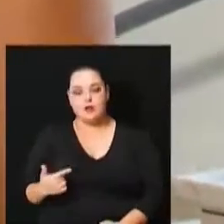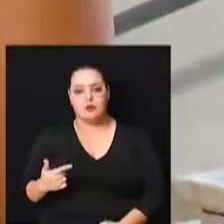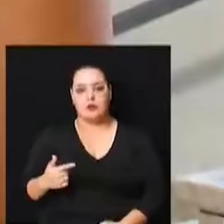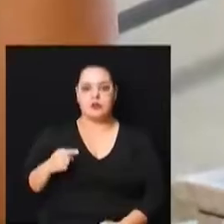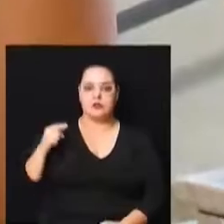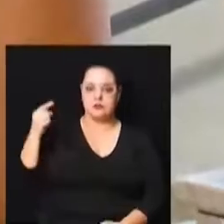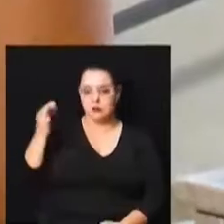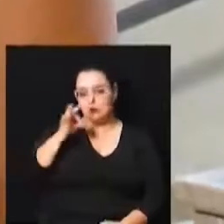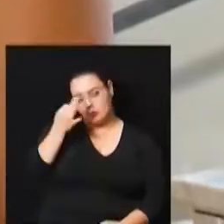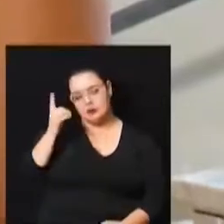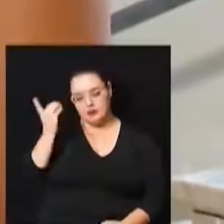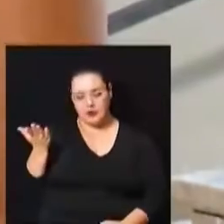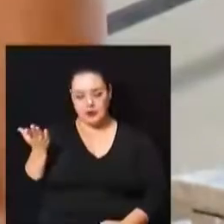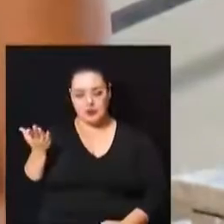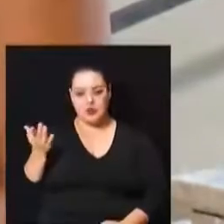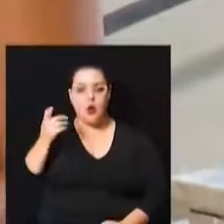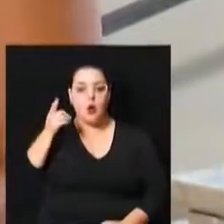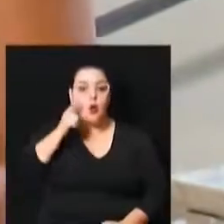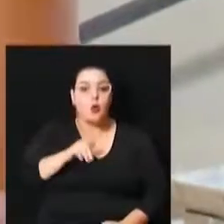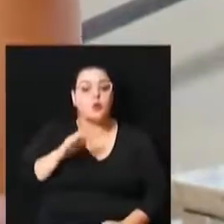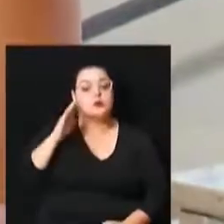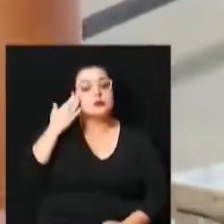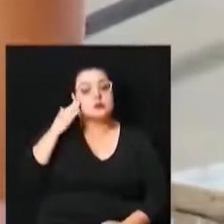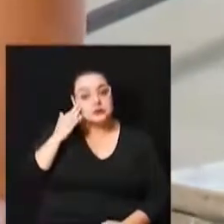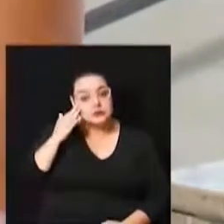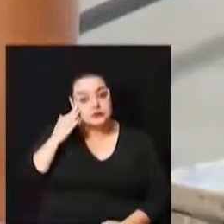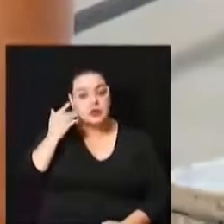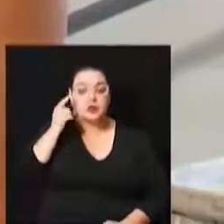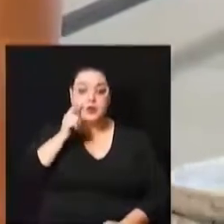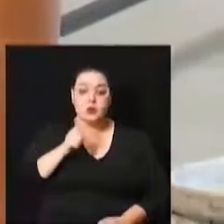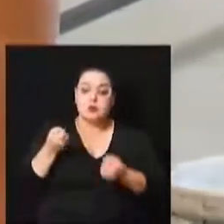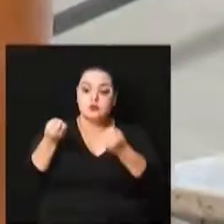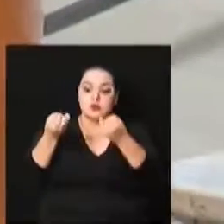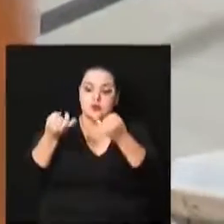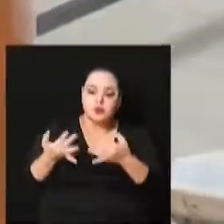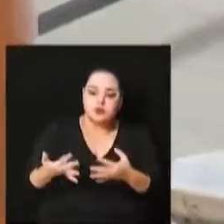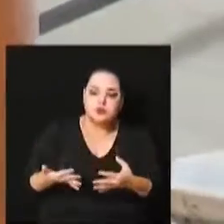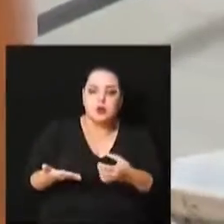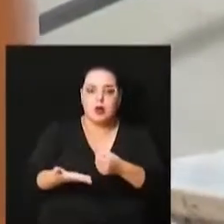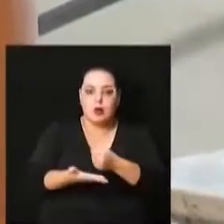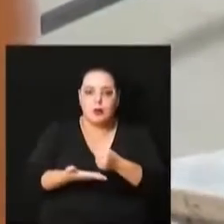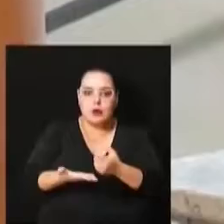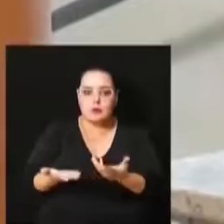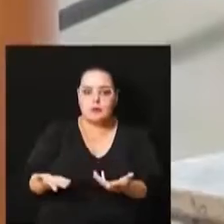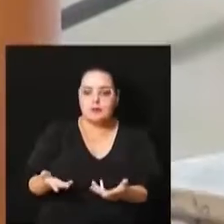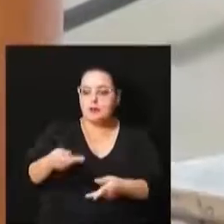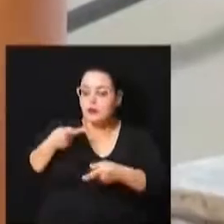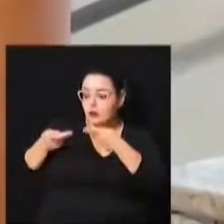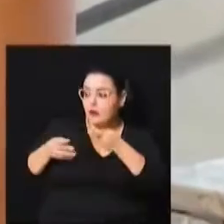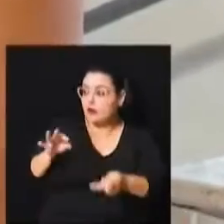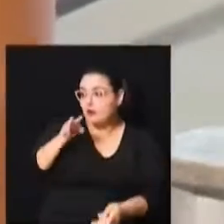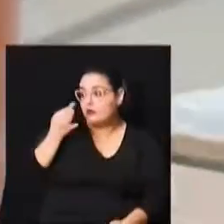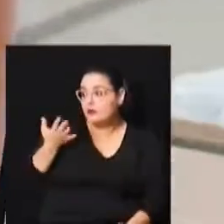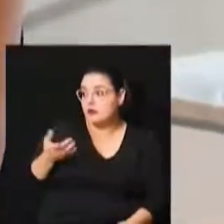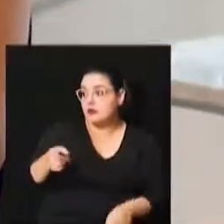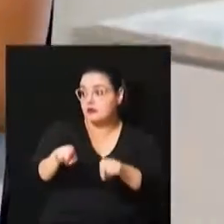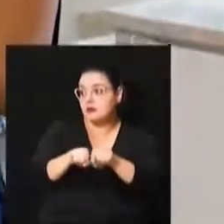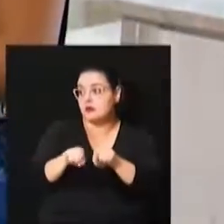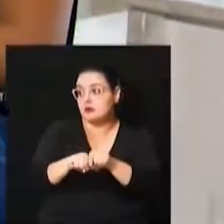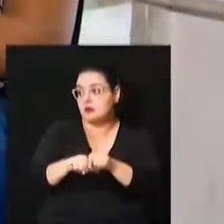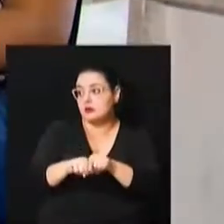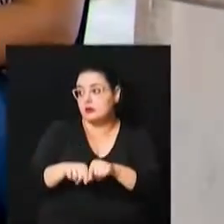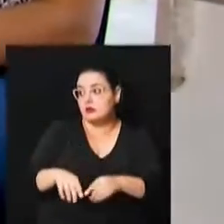eles, né? Que é um intermediário que você consiga entender e consiga expressar o mínimo possível. Eu falo francês também, tanto que eu